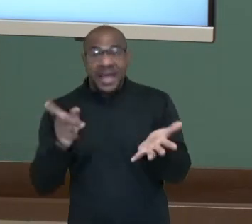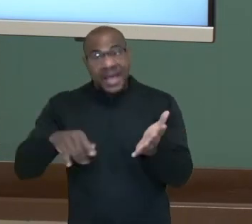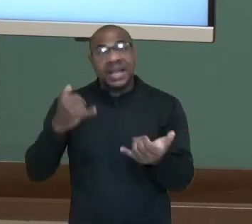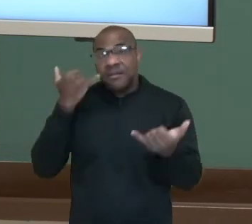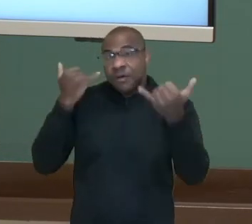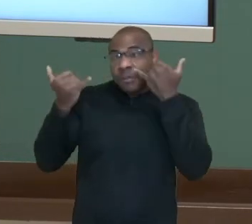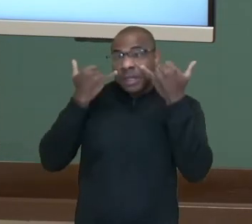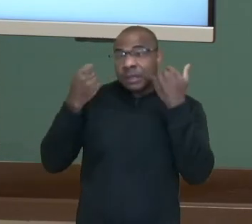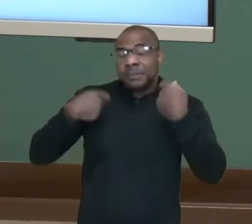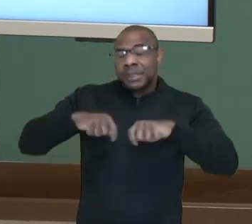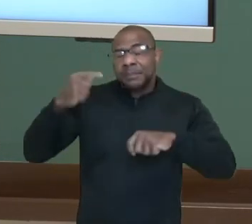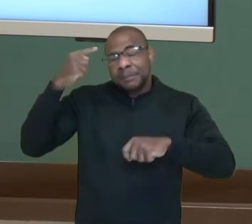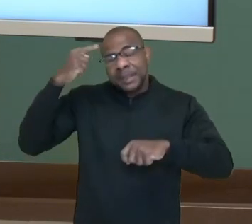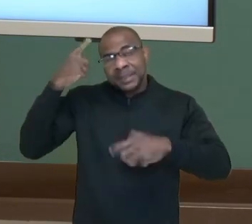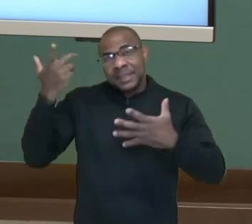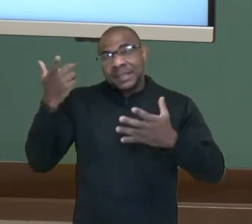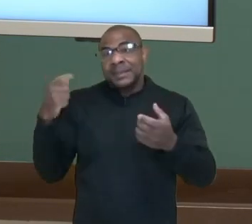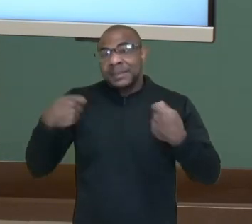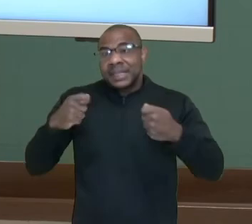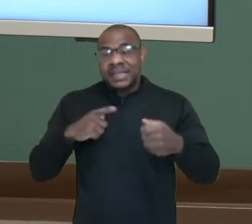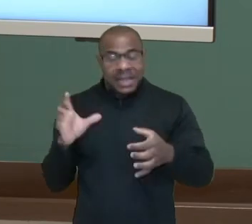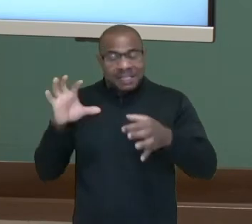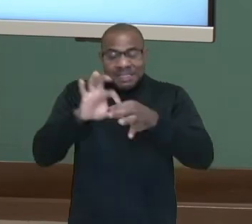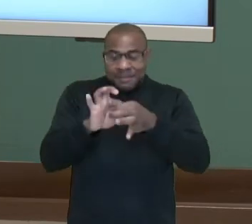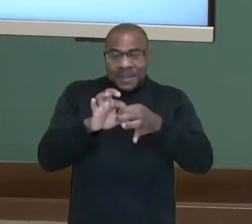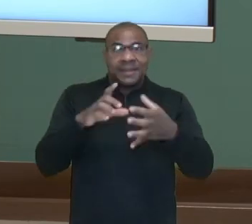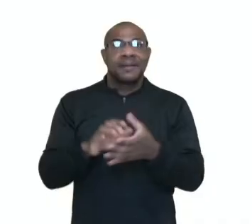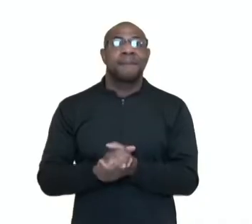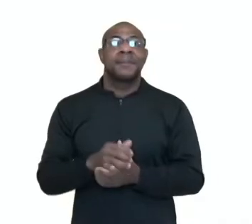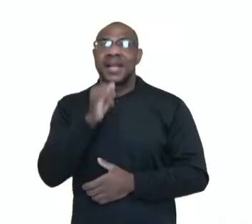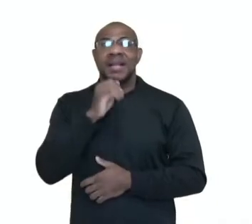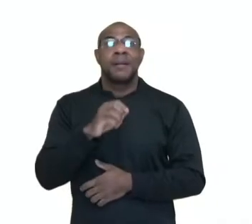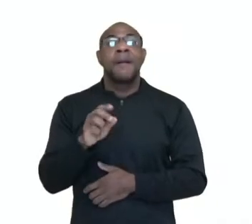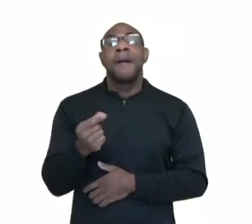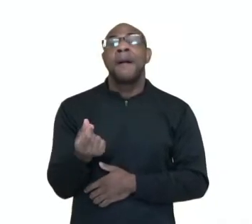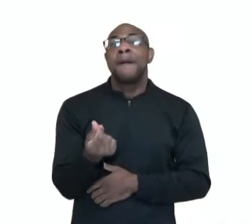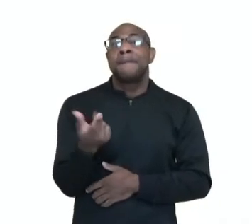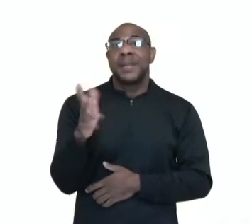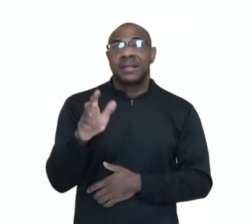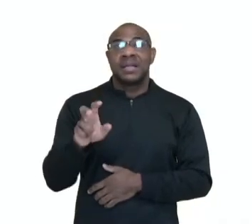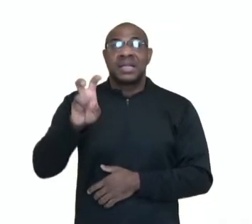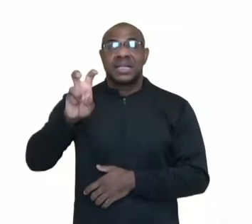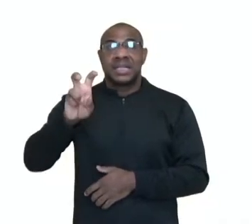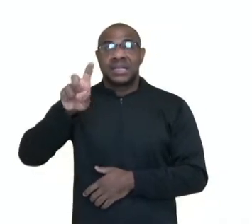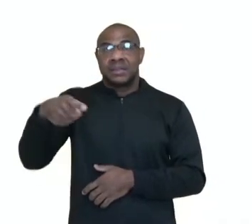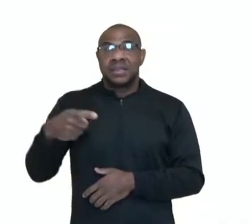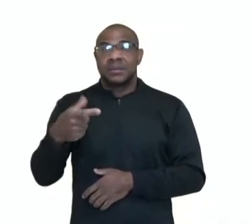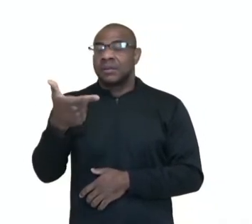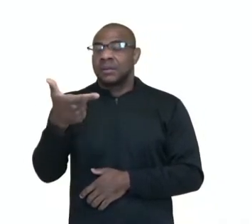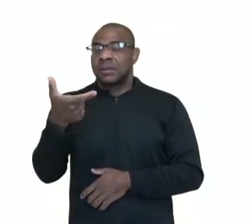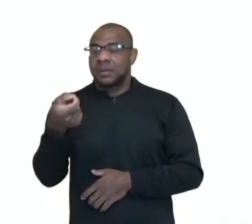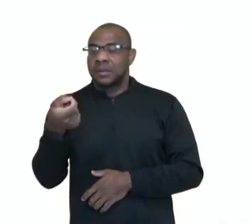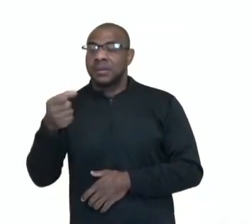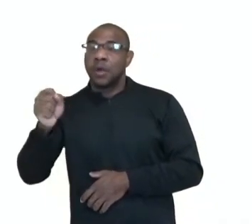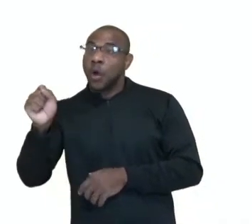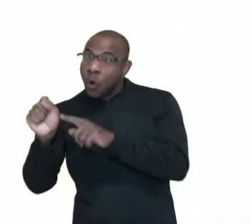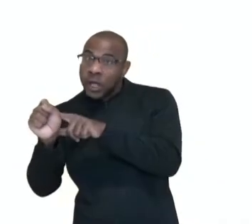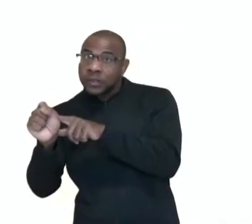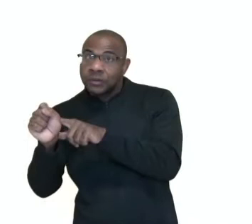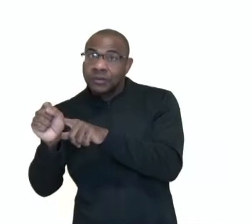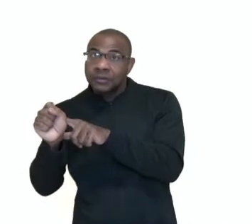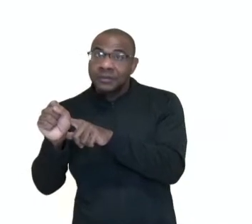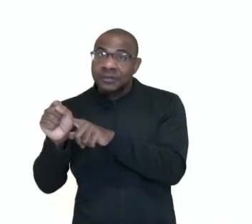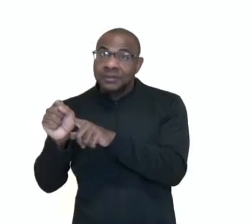tenho a dependência, tá bom? Se o preço do litro da gasolina for 5,25 e 208,